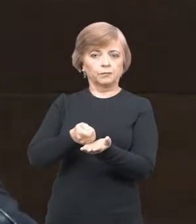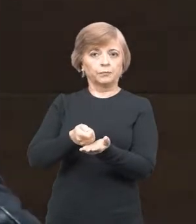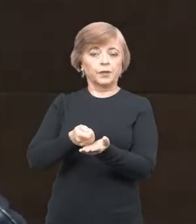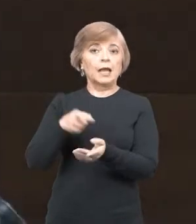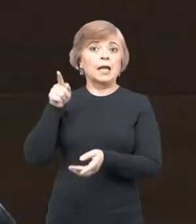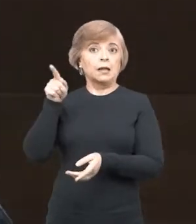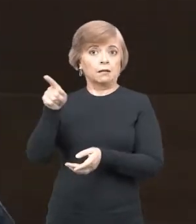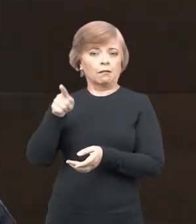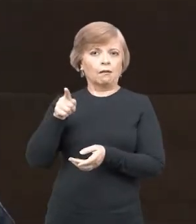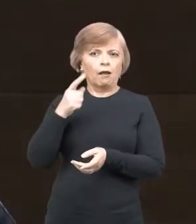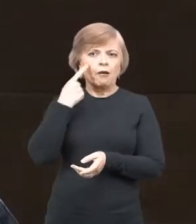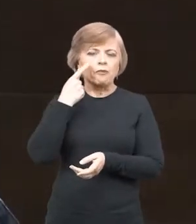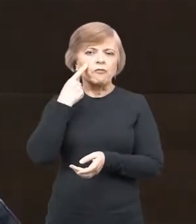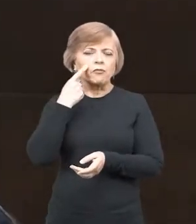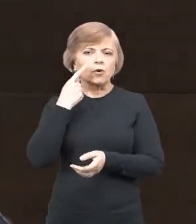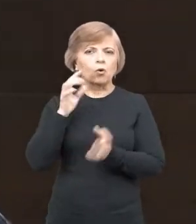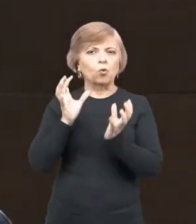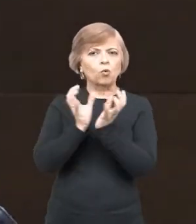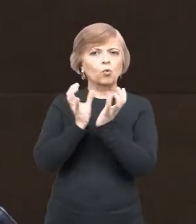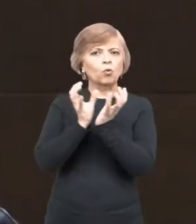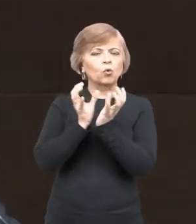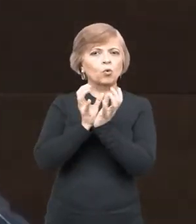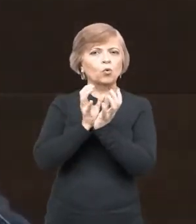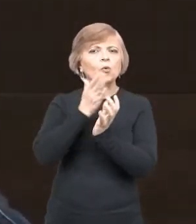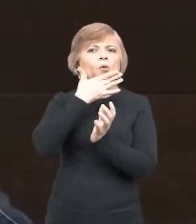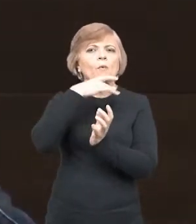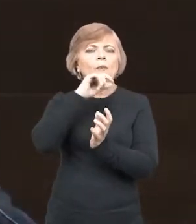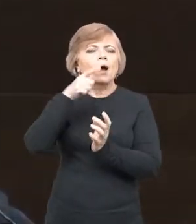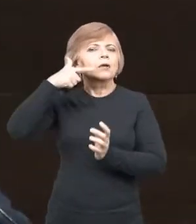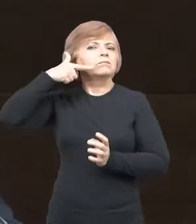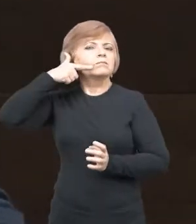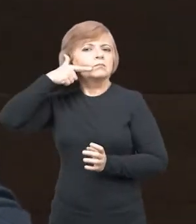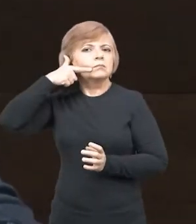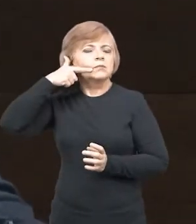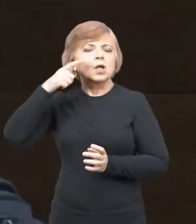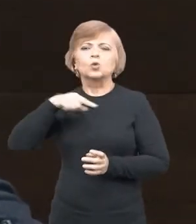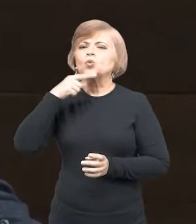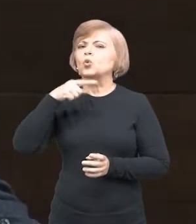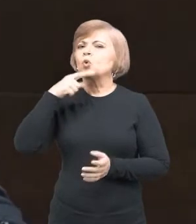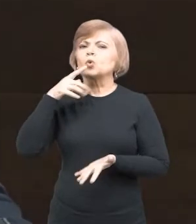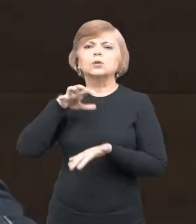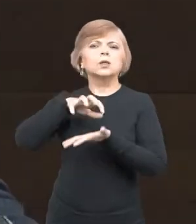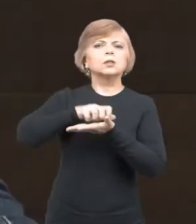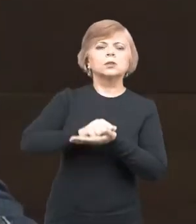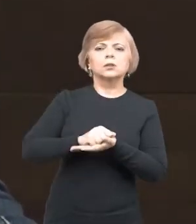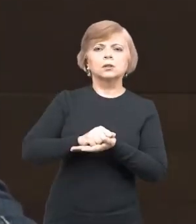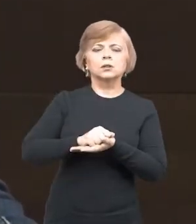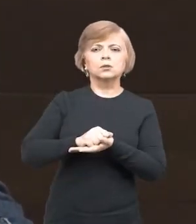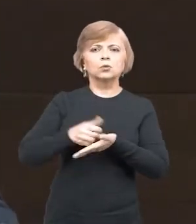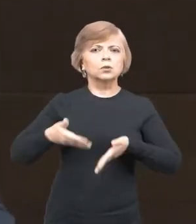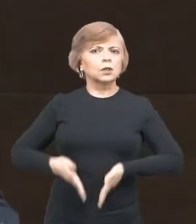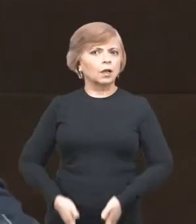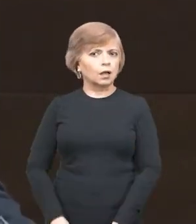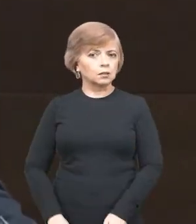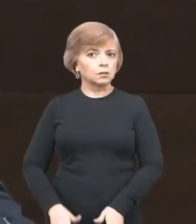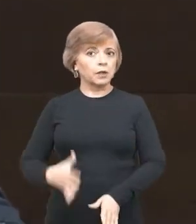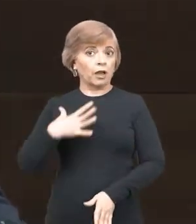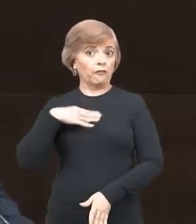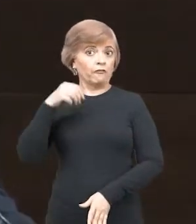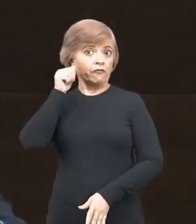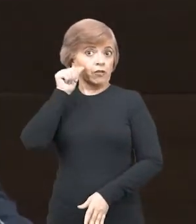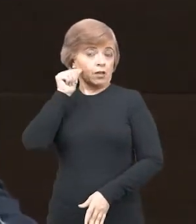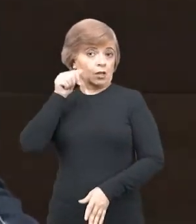recebeu inicialmente uma ouvidoria de um pai que alegava que não estava conseguindo realizar o registro de nascimento de sua